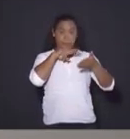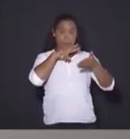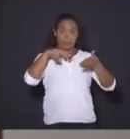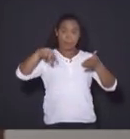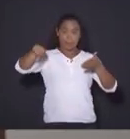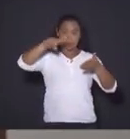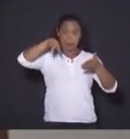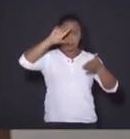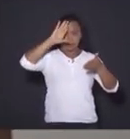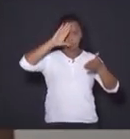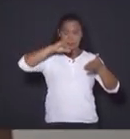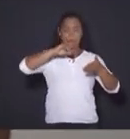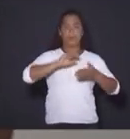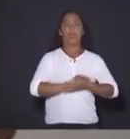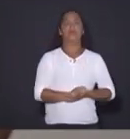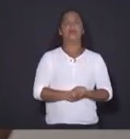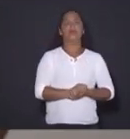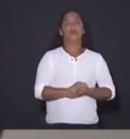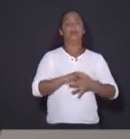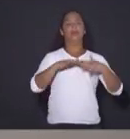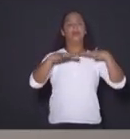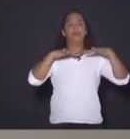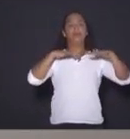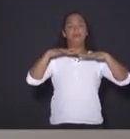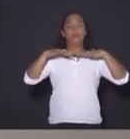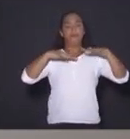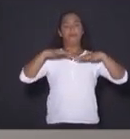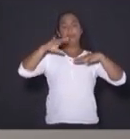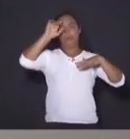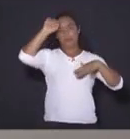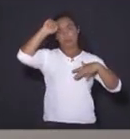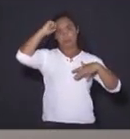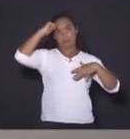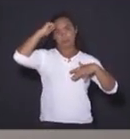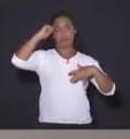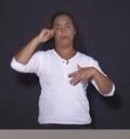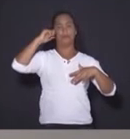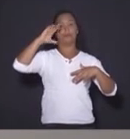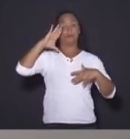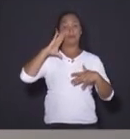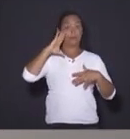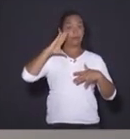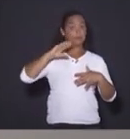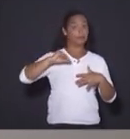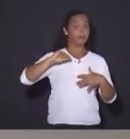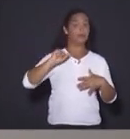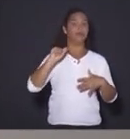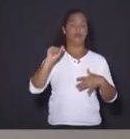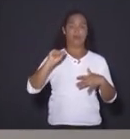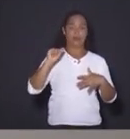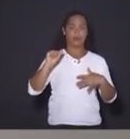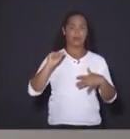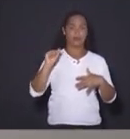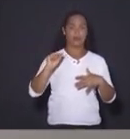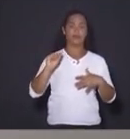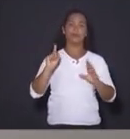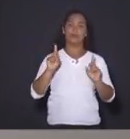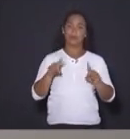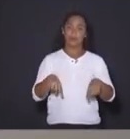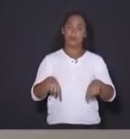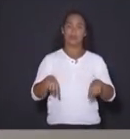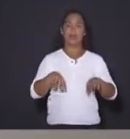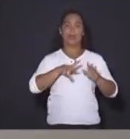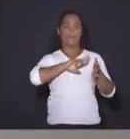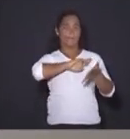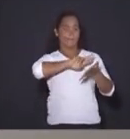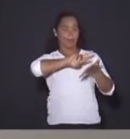compreensão o movimento negro ele é entendido na minha perspectiva como as mais diversas formas